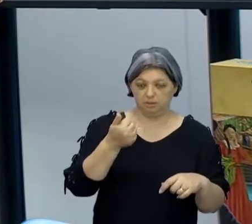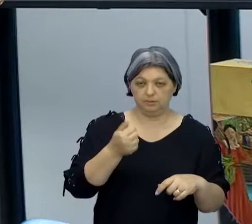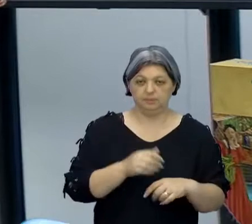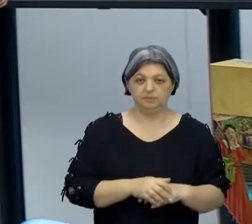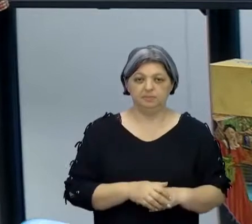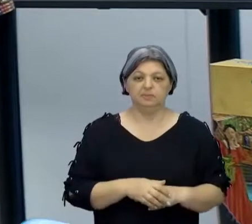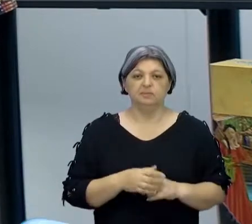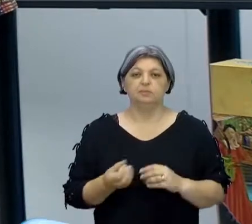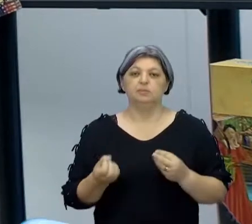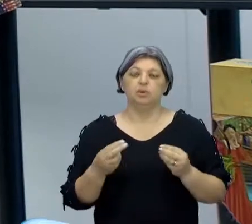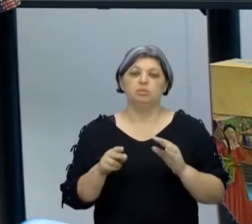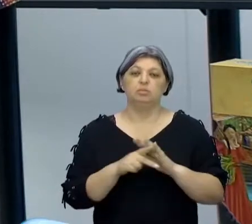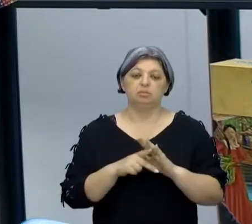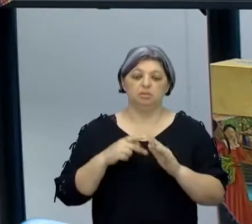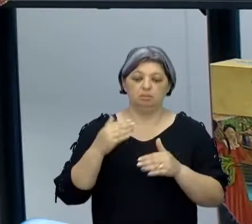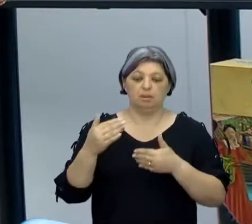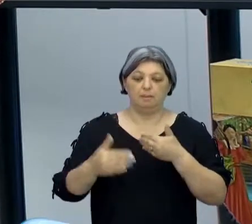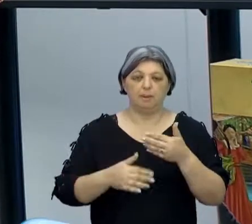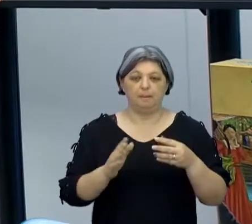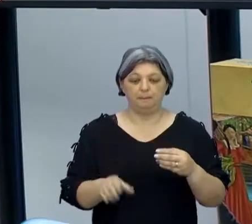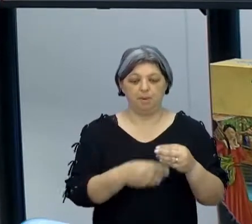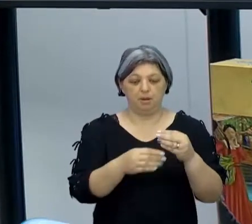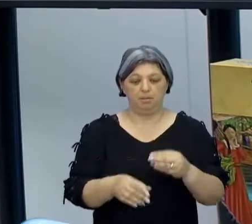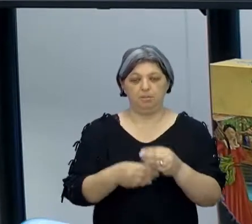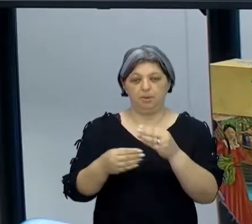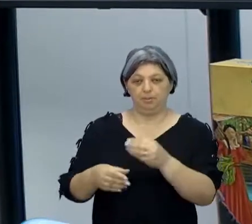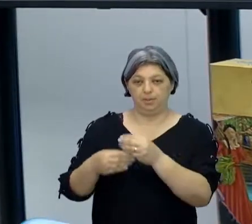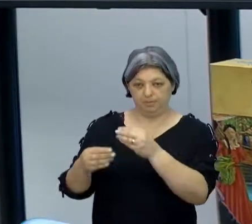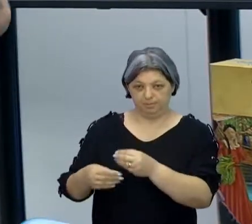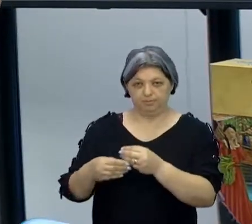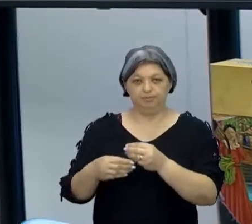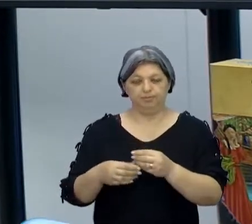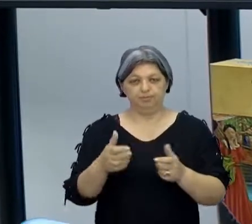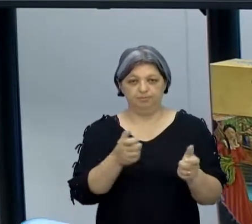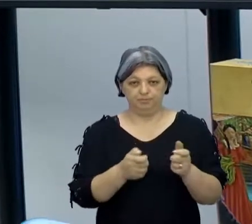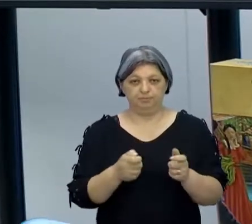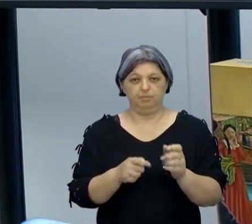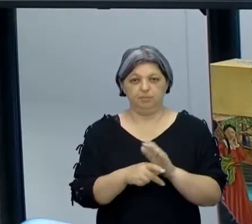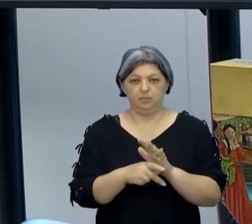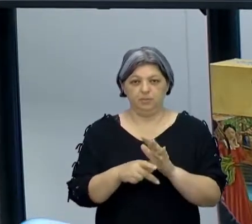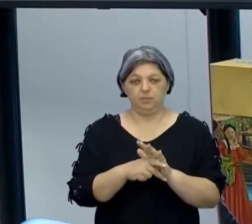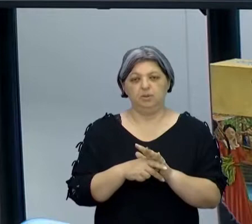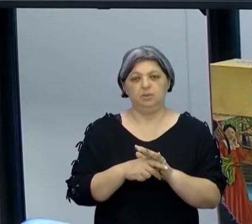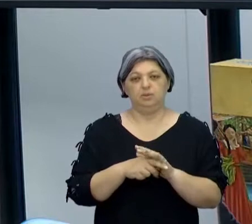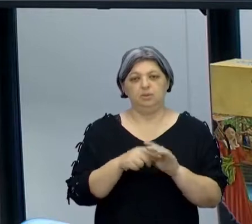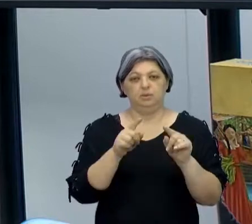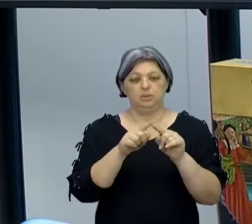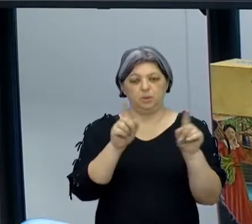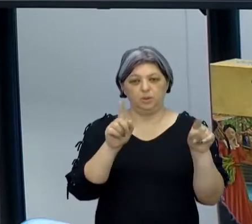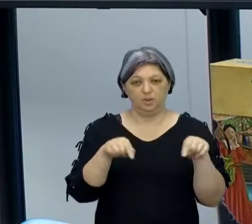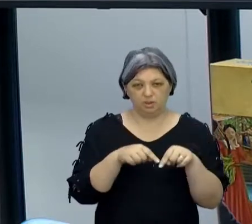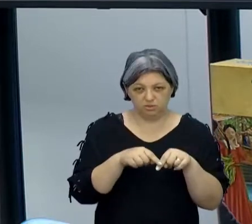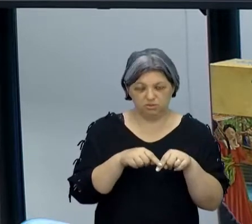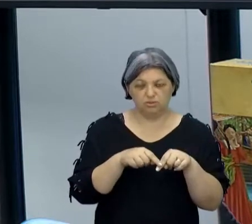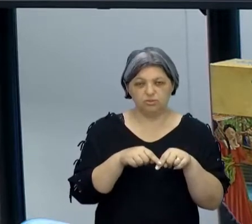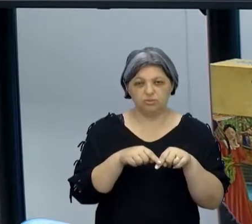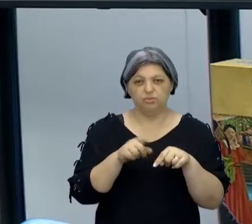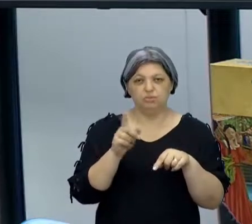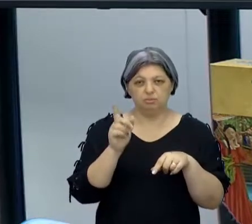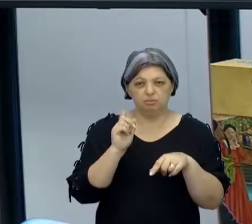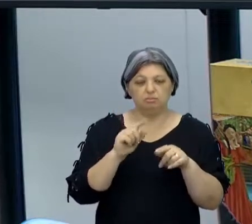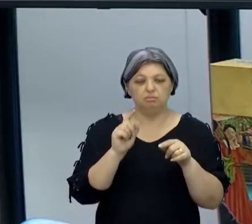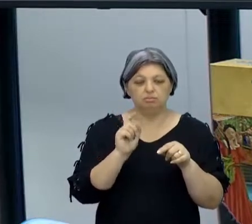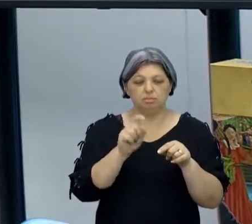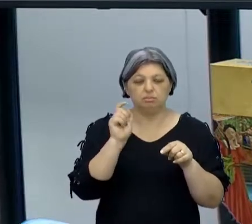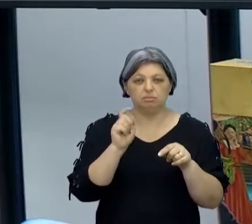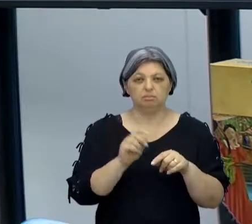alguns elementos ao longo do jogo que vão explicando. Então, você bate um determinado quadradinho do jogo e ele te explica,